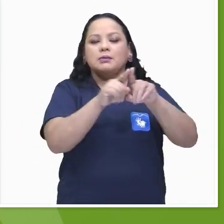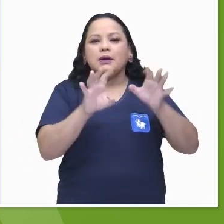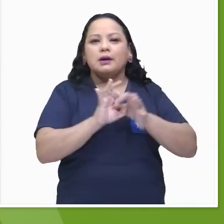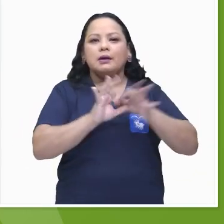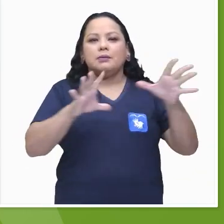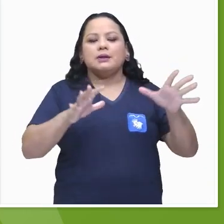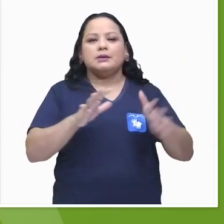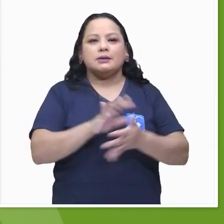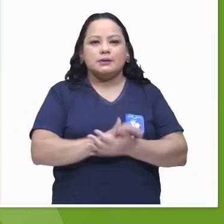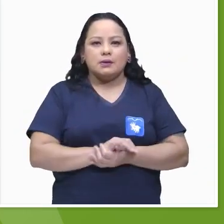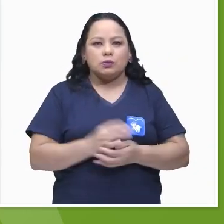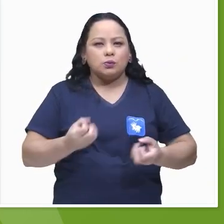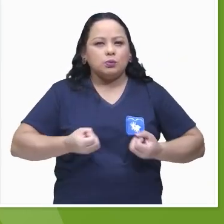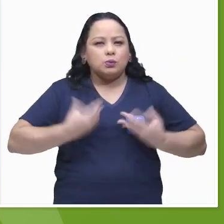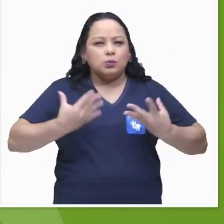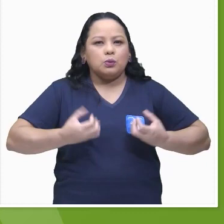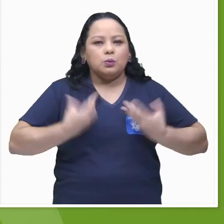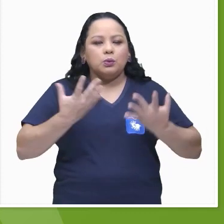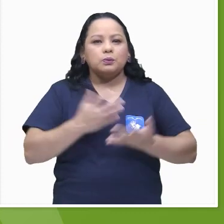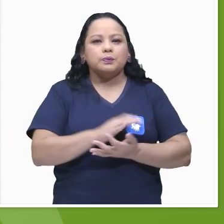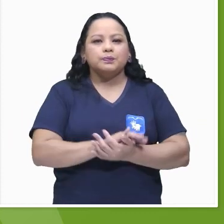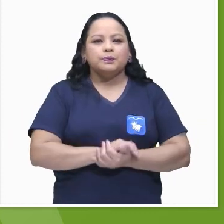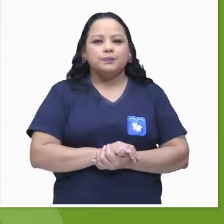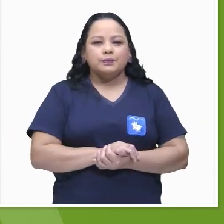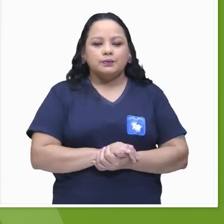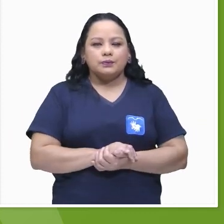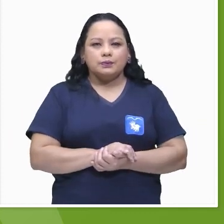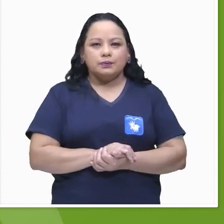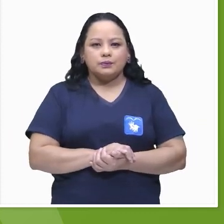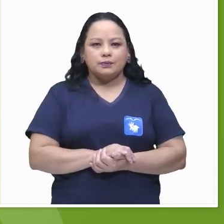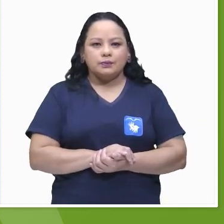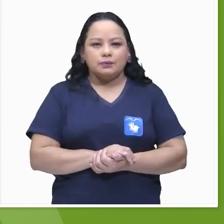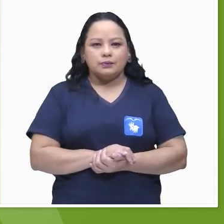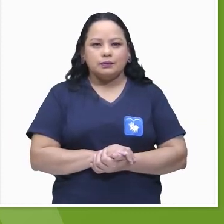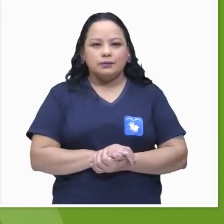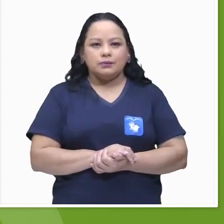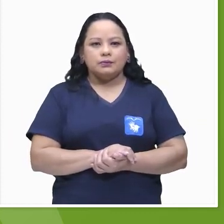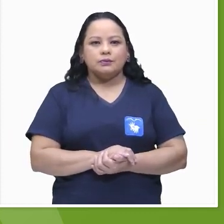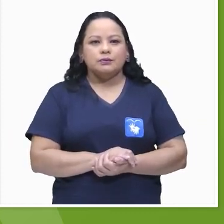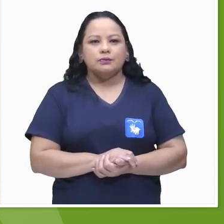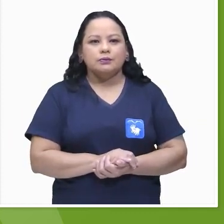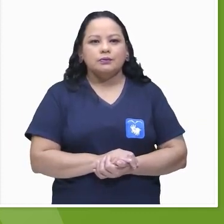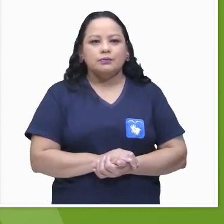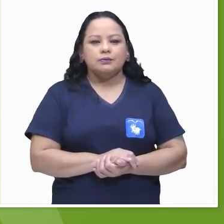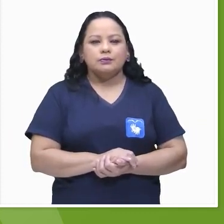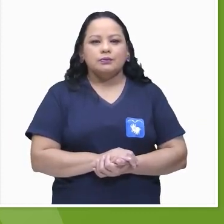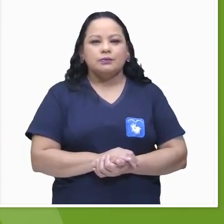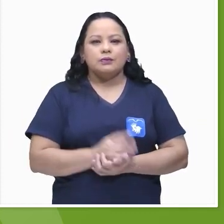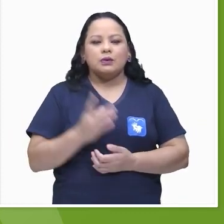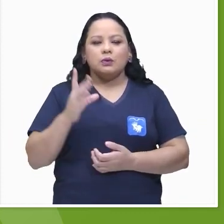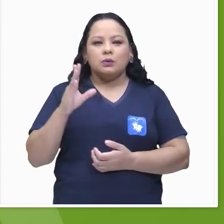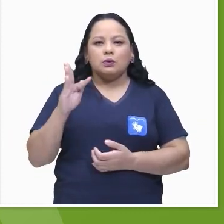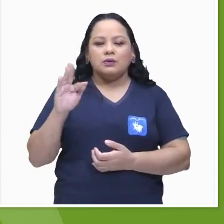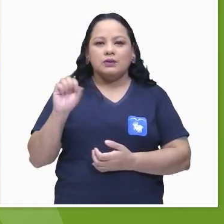do estrógeno. Então, vou colocar aqui. Esse aqui é o folículo estimulante,